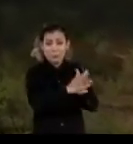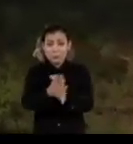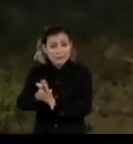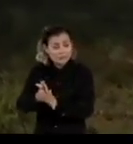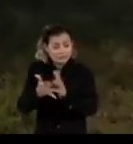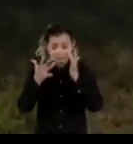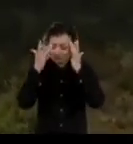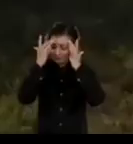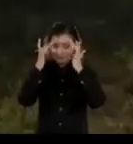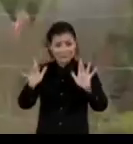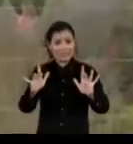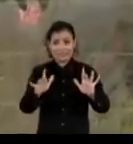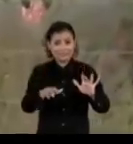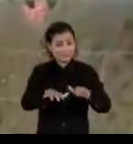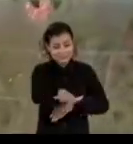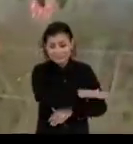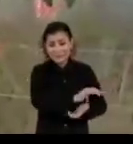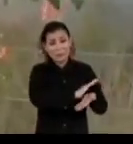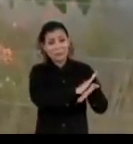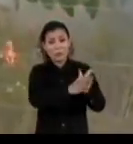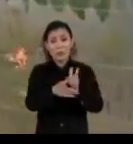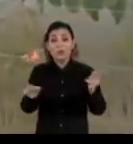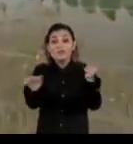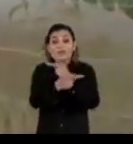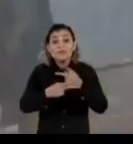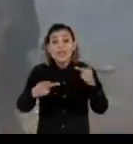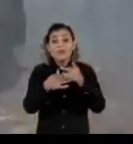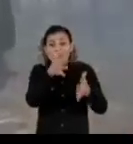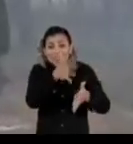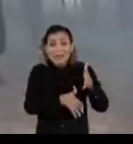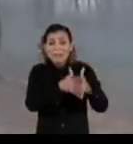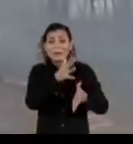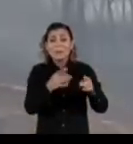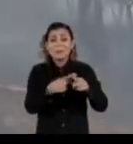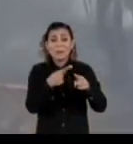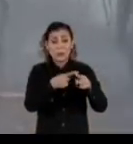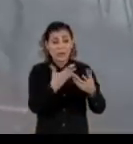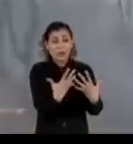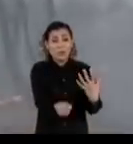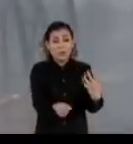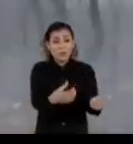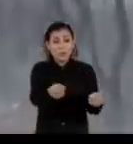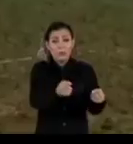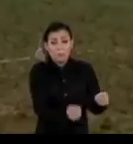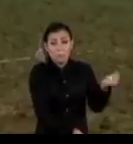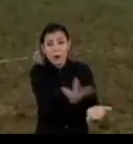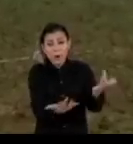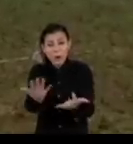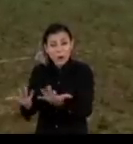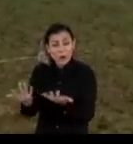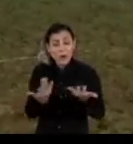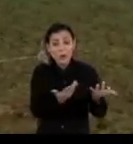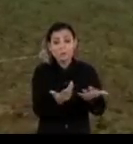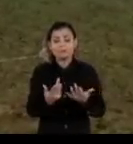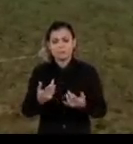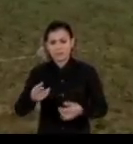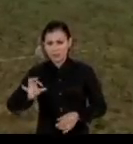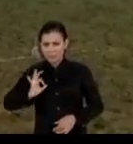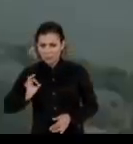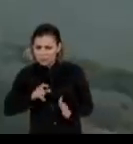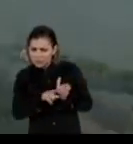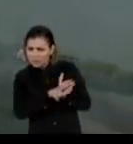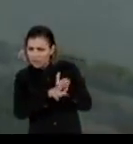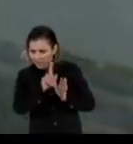da área de proteção ambiental. O vento forte e a vegetação seca complicam os trabalhos e a polícia investiga se o incêndio foi